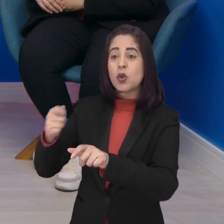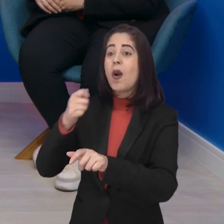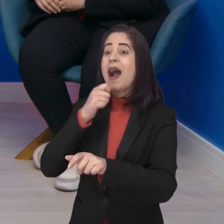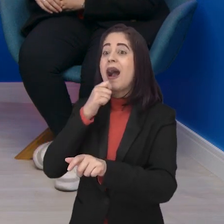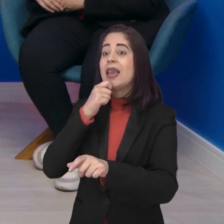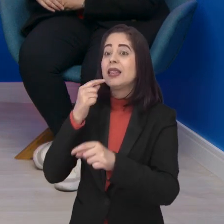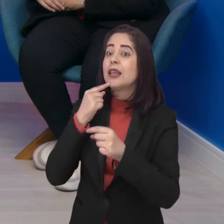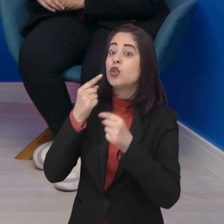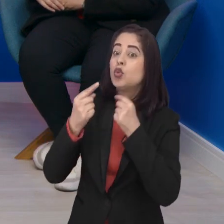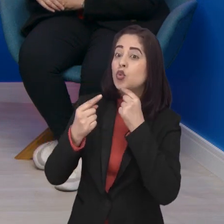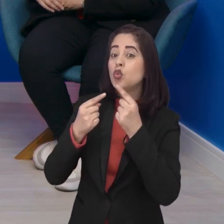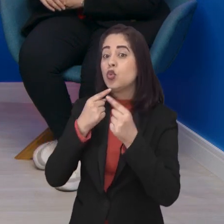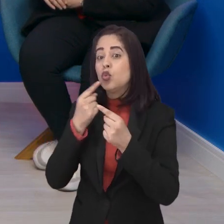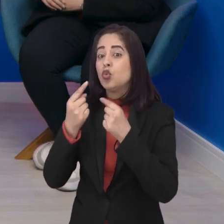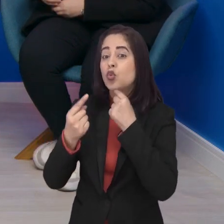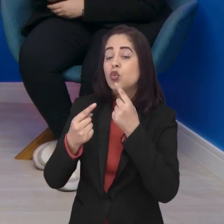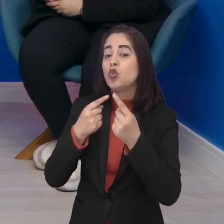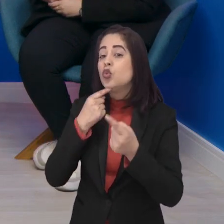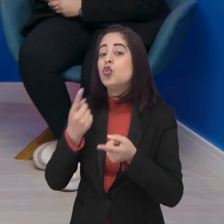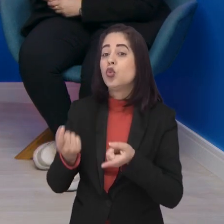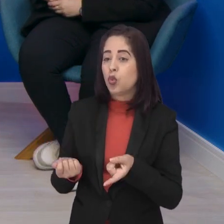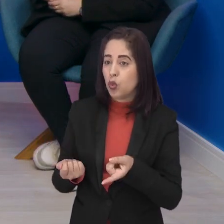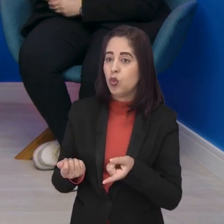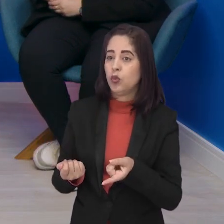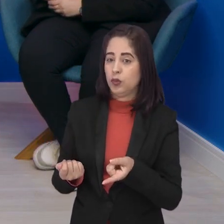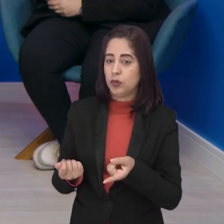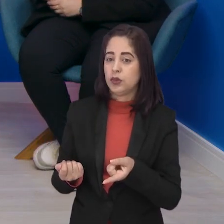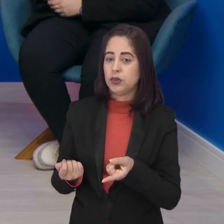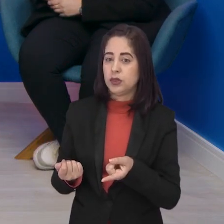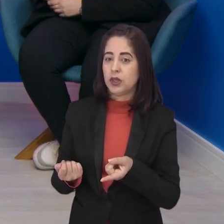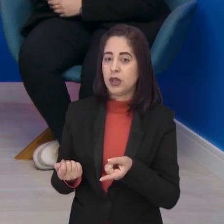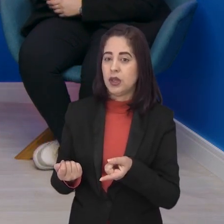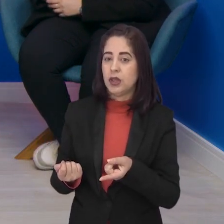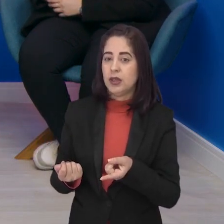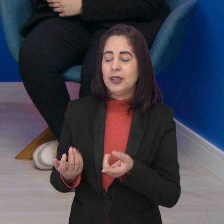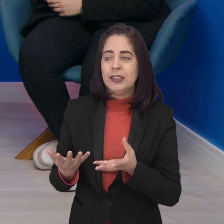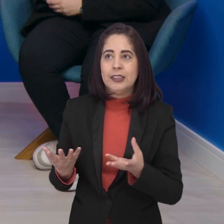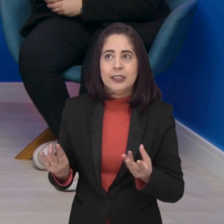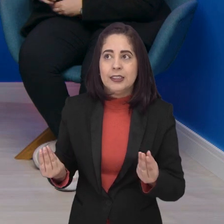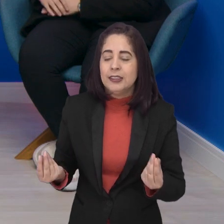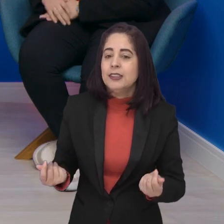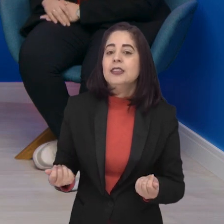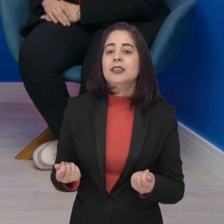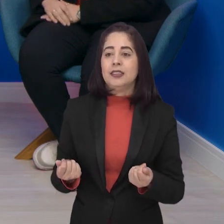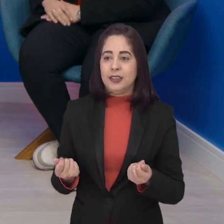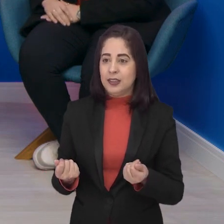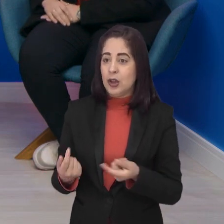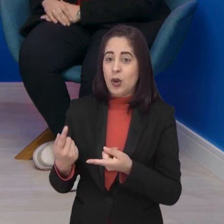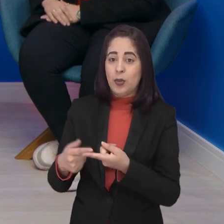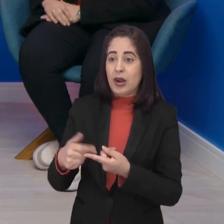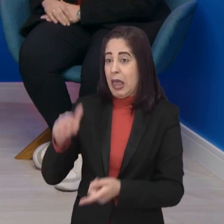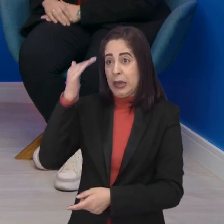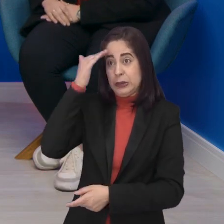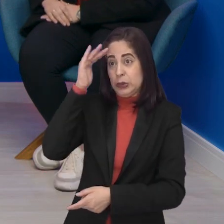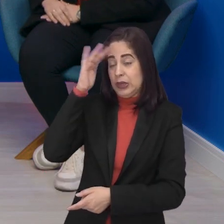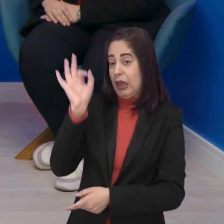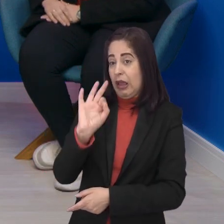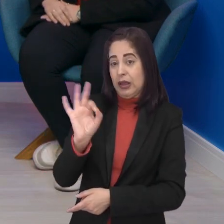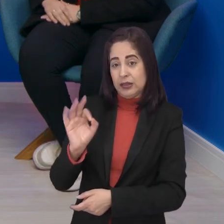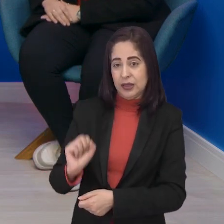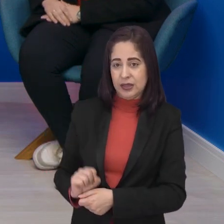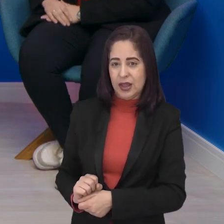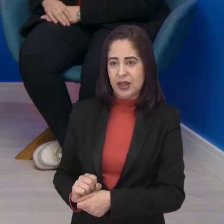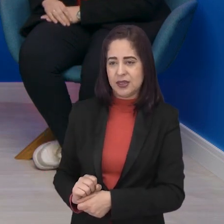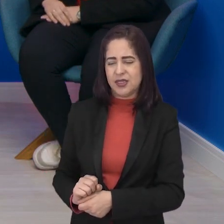de uma inteligência artificial, né? Algo de uma proporção tão grande que esteja além do que a gente alcança, né?